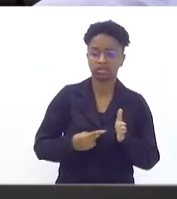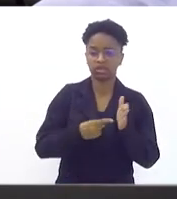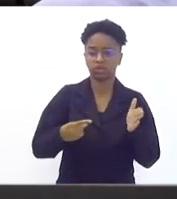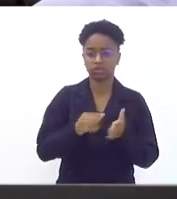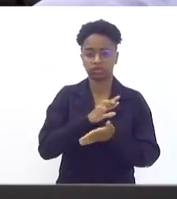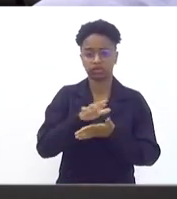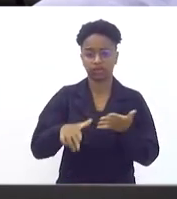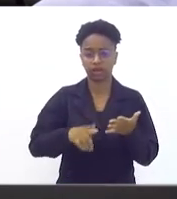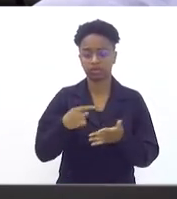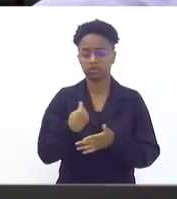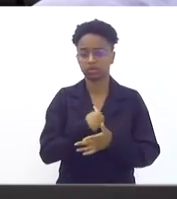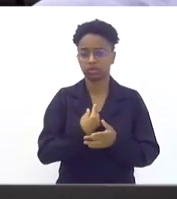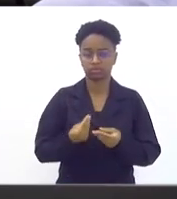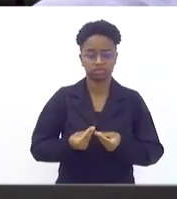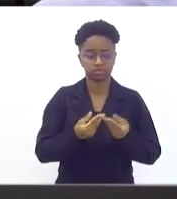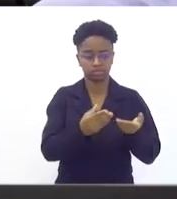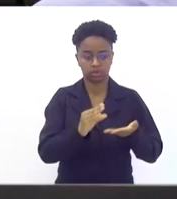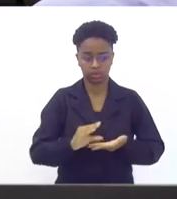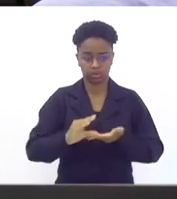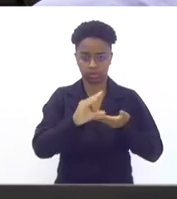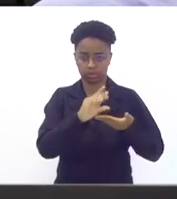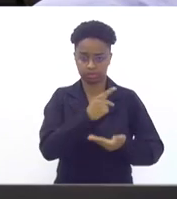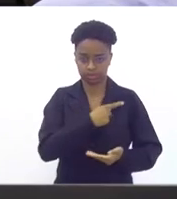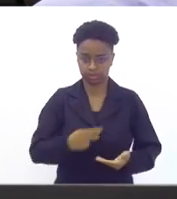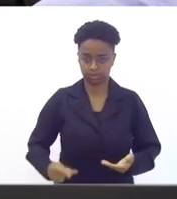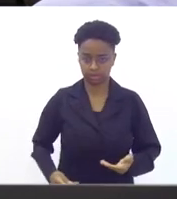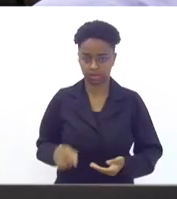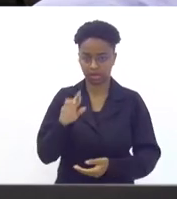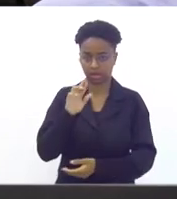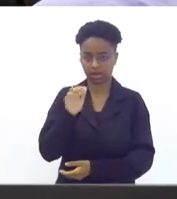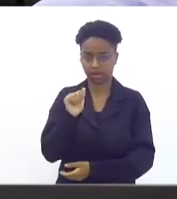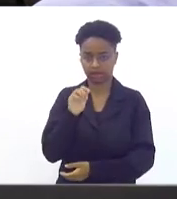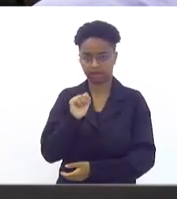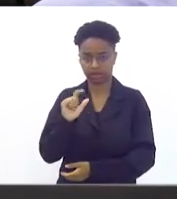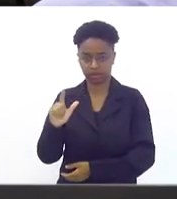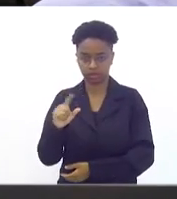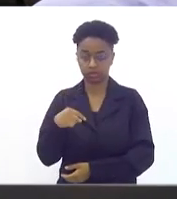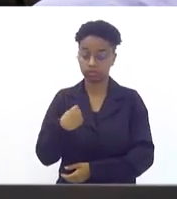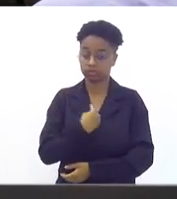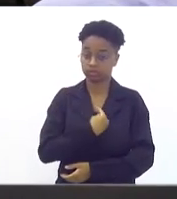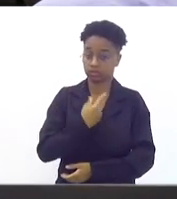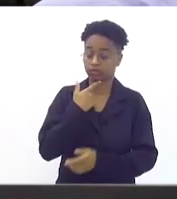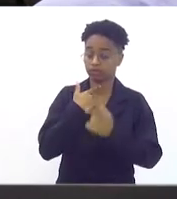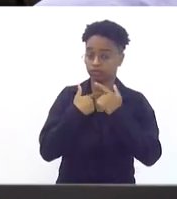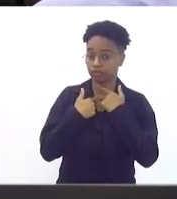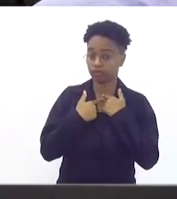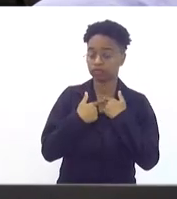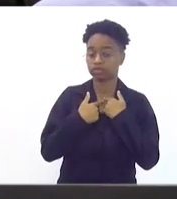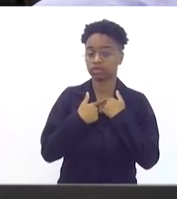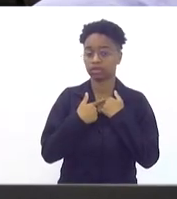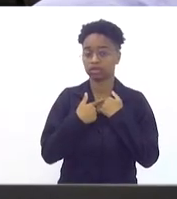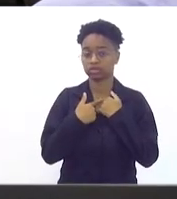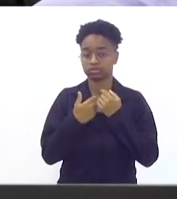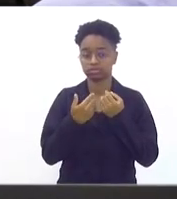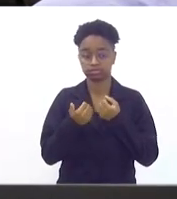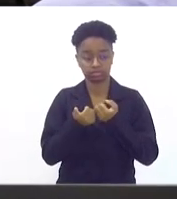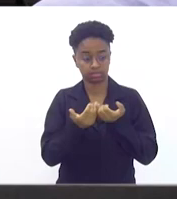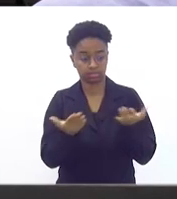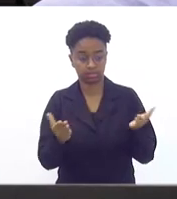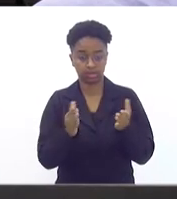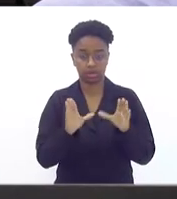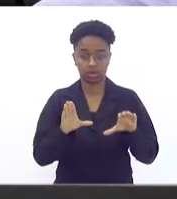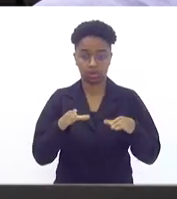trouxemos ao Conselheiro Presidente o Rafael queremos ceder a comissão porque